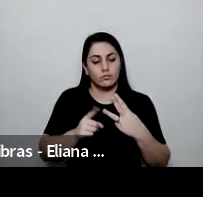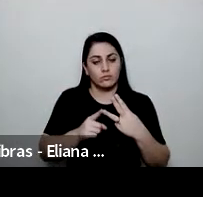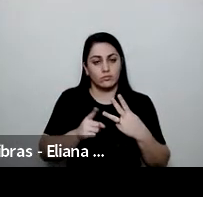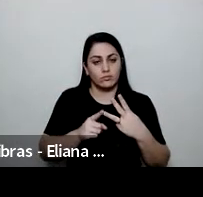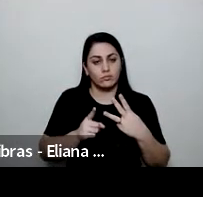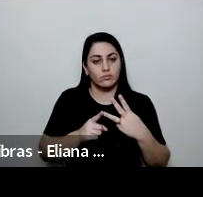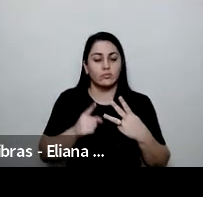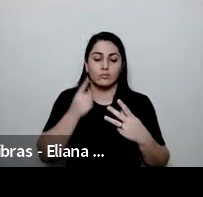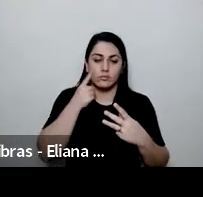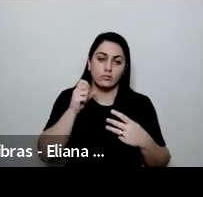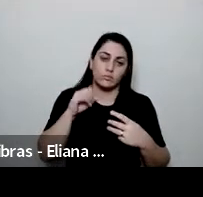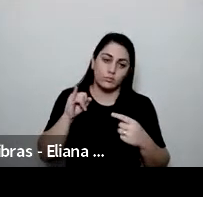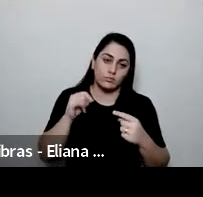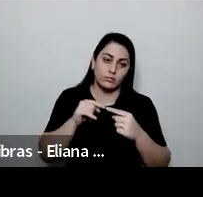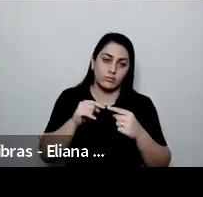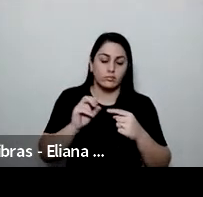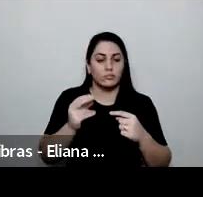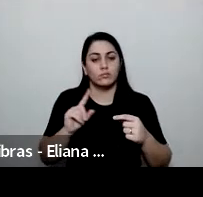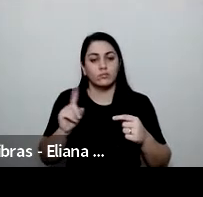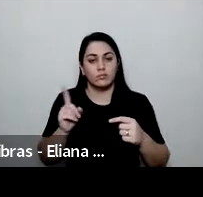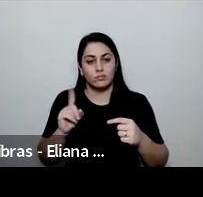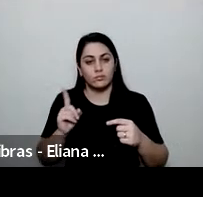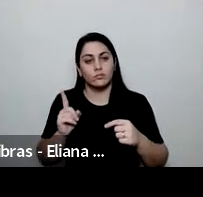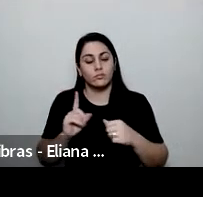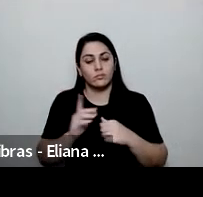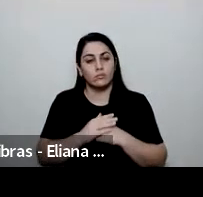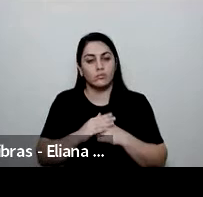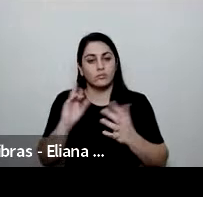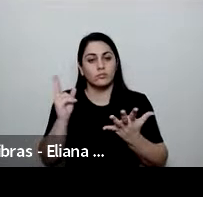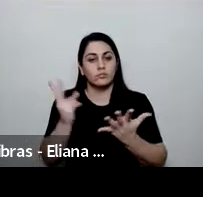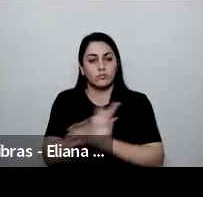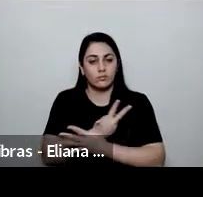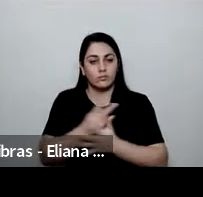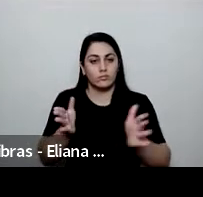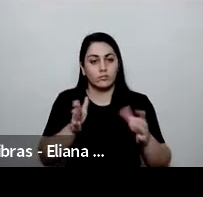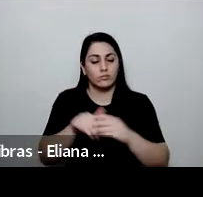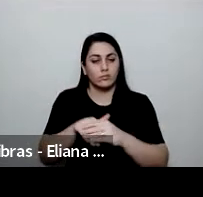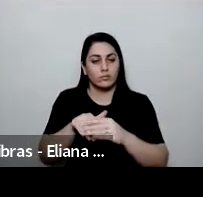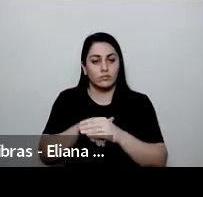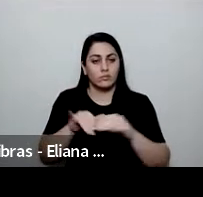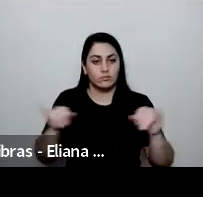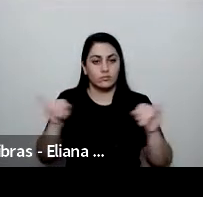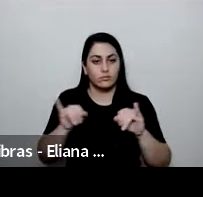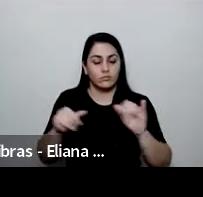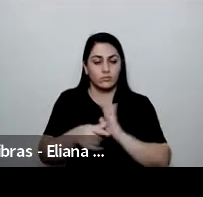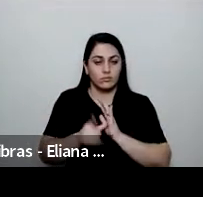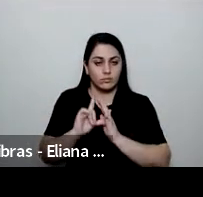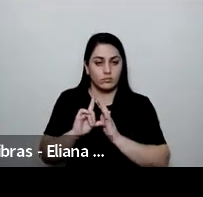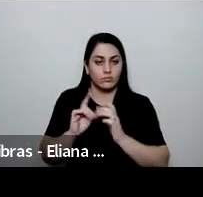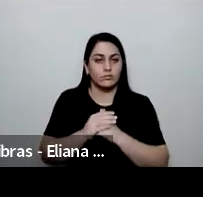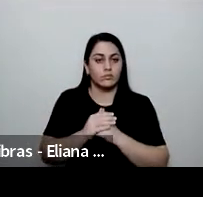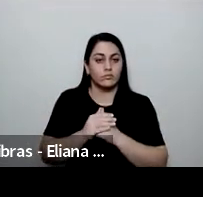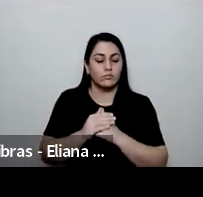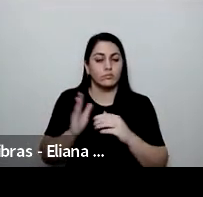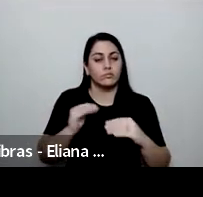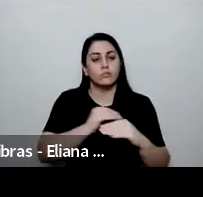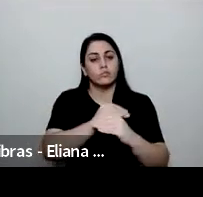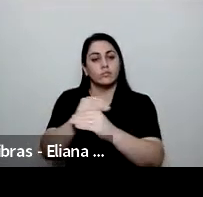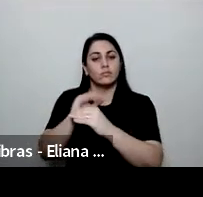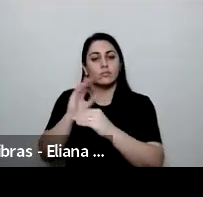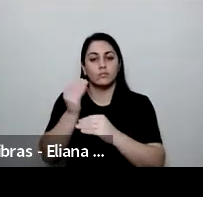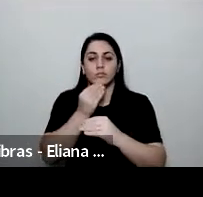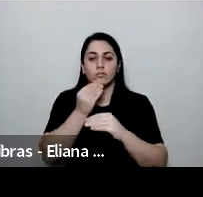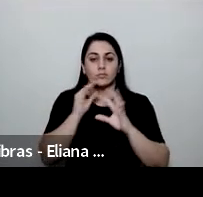se verifique ou não A configuração da antecipação de regulada a propaganda eleitoral qual seja da viola sol e se pega o audaz de